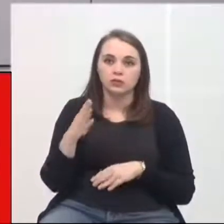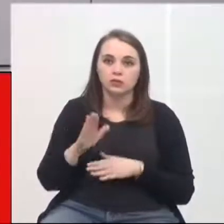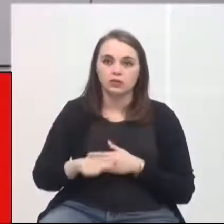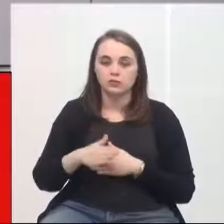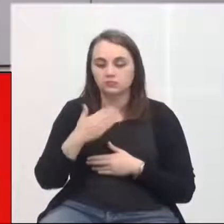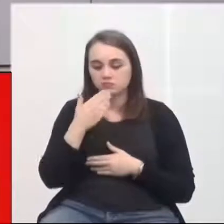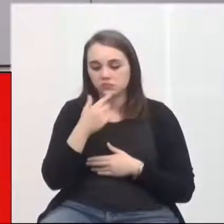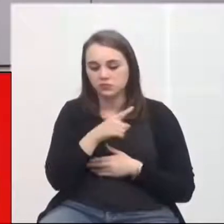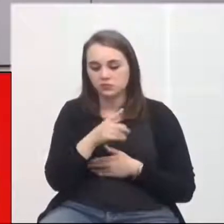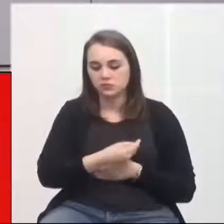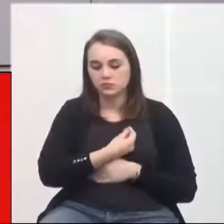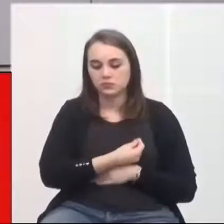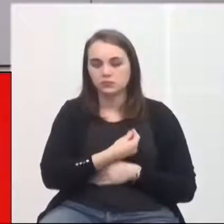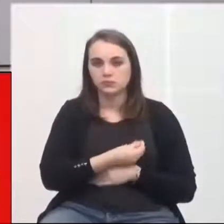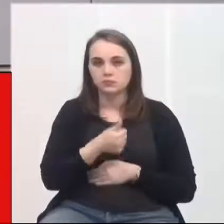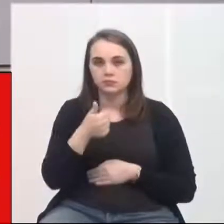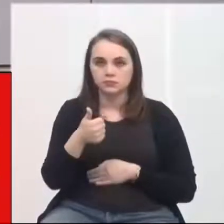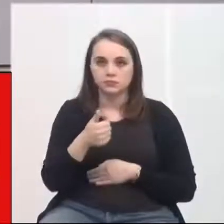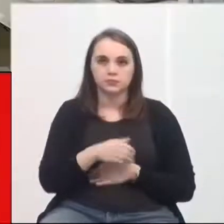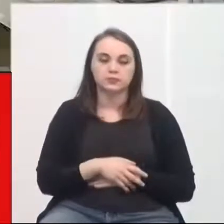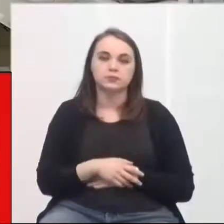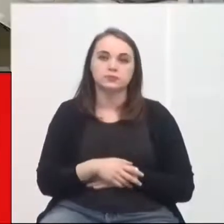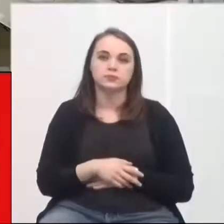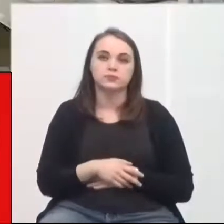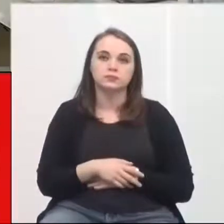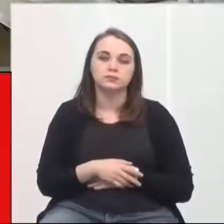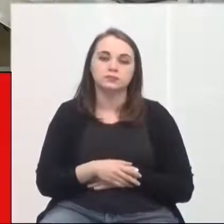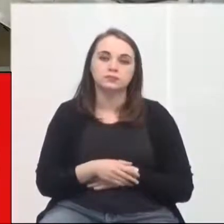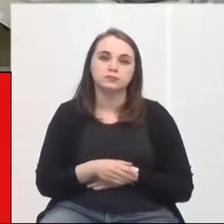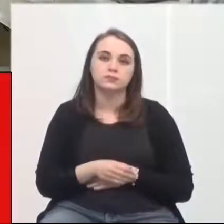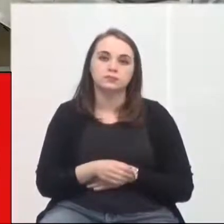Contamos com a presença dos colegas vereadores. Obrigado. Okay.